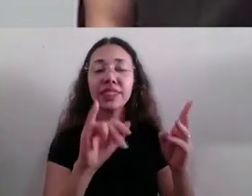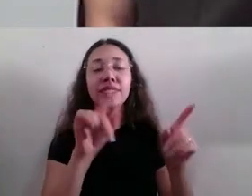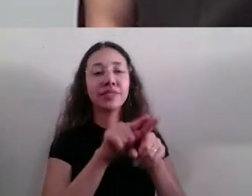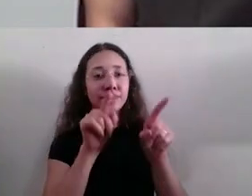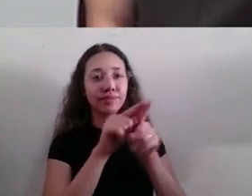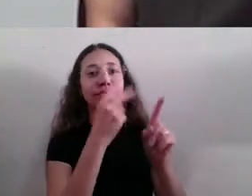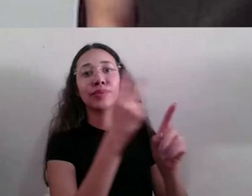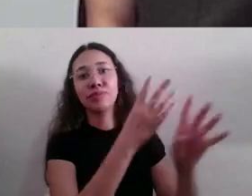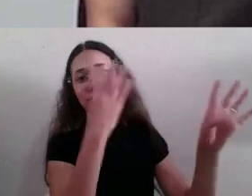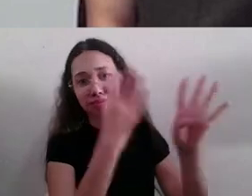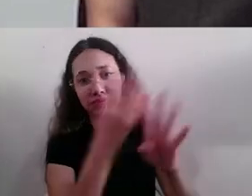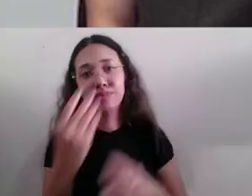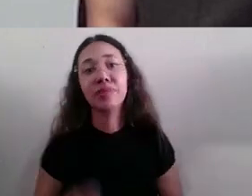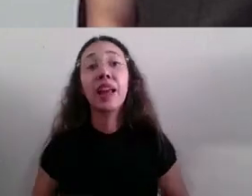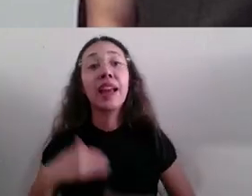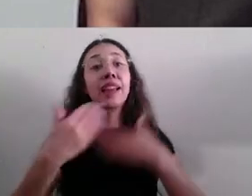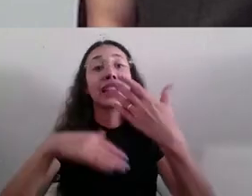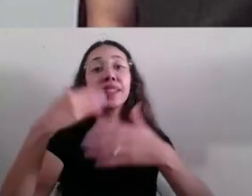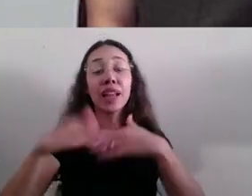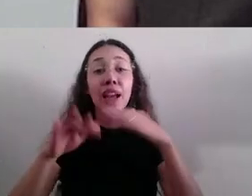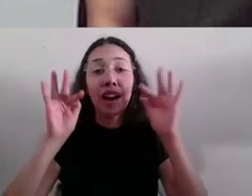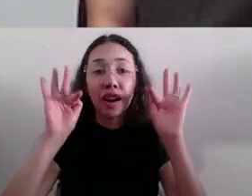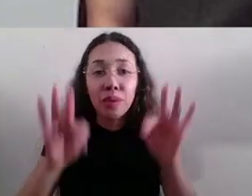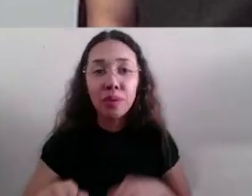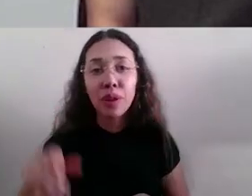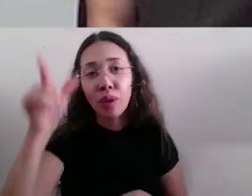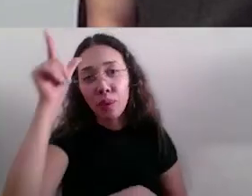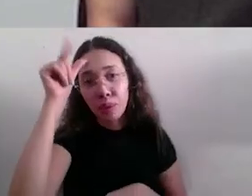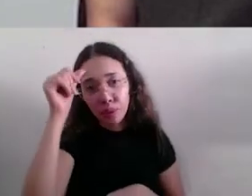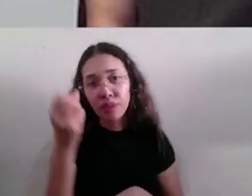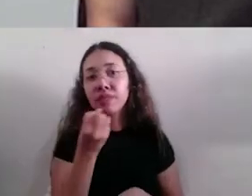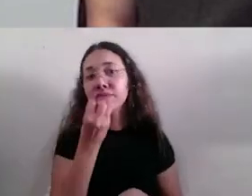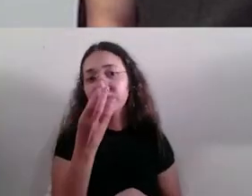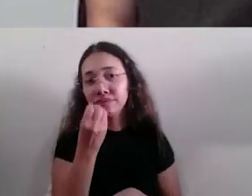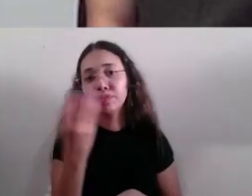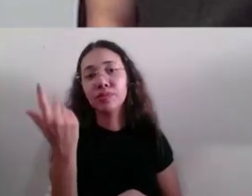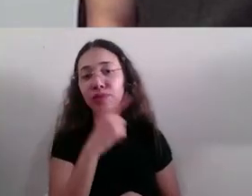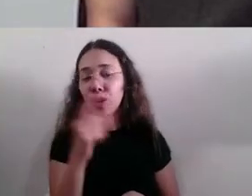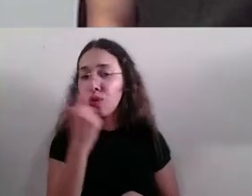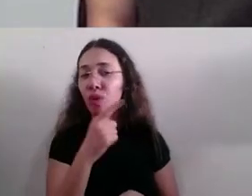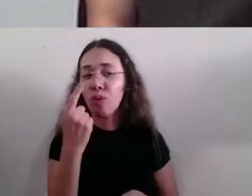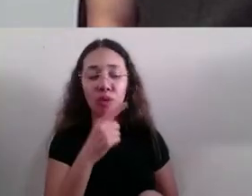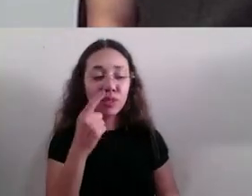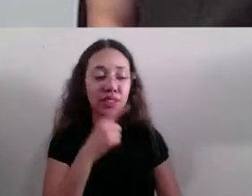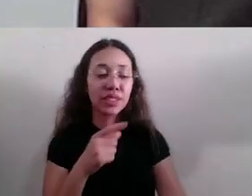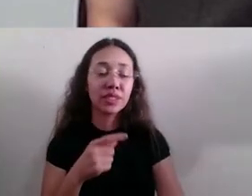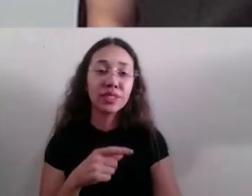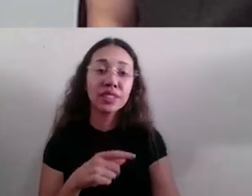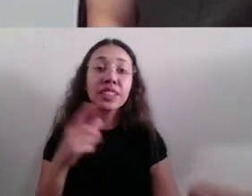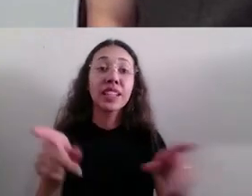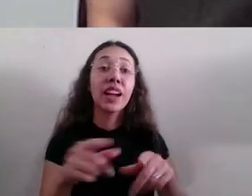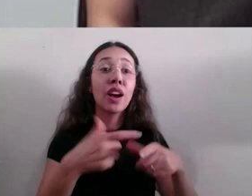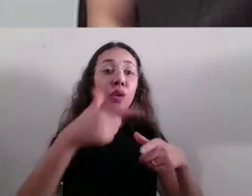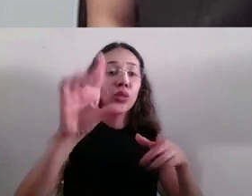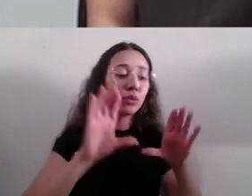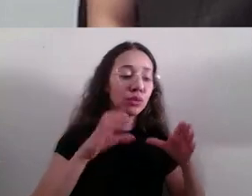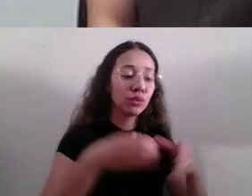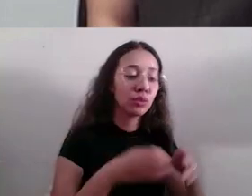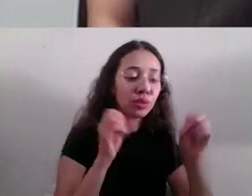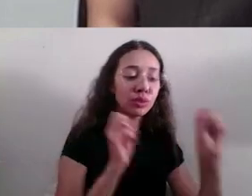O projeto se demonstrou adequado às finalidades que ele se propunha. No núcleo de instrução, nós tínhamos